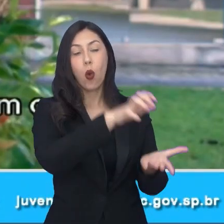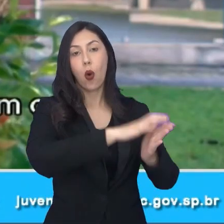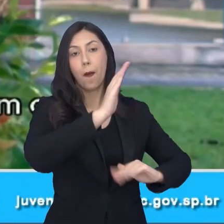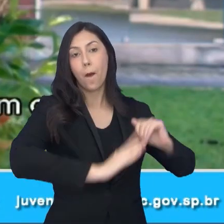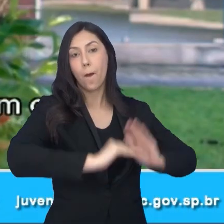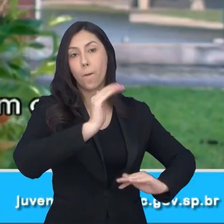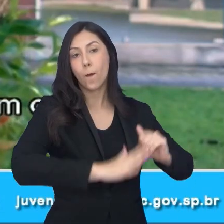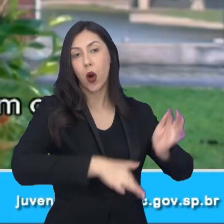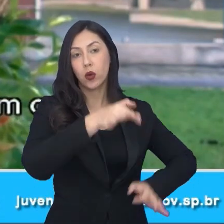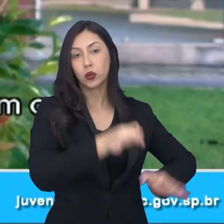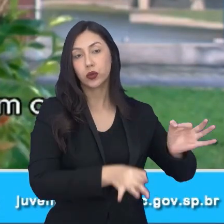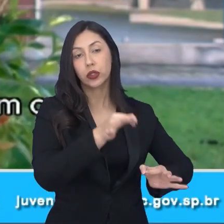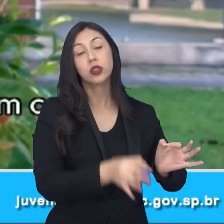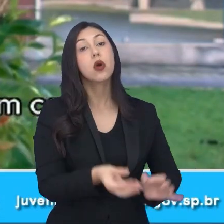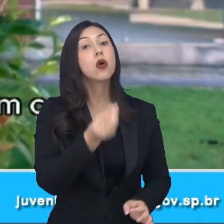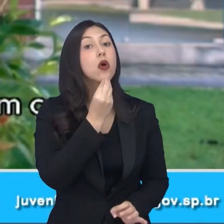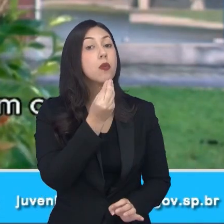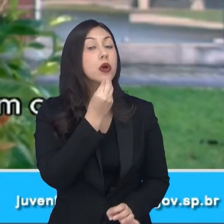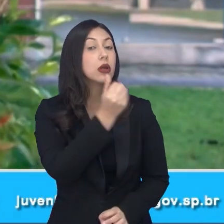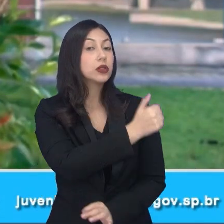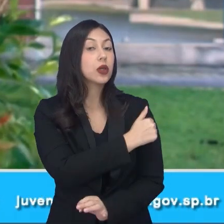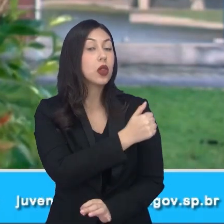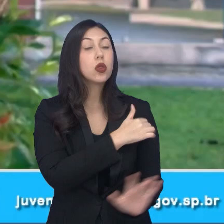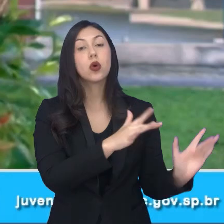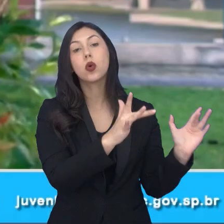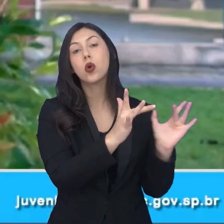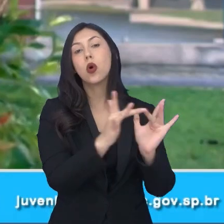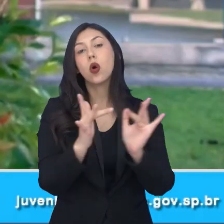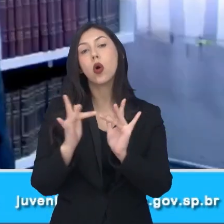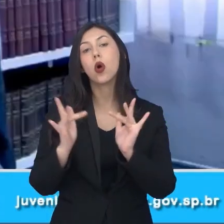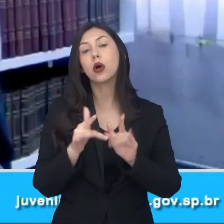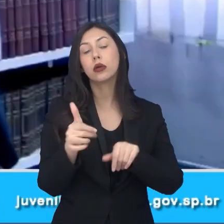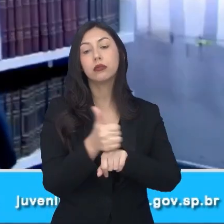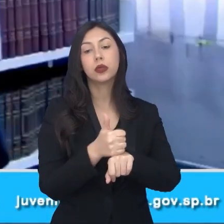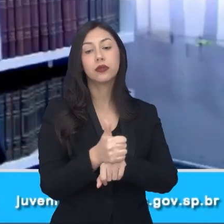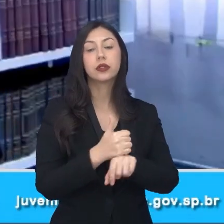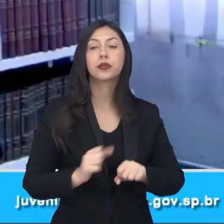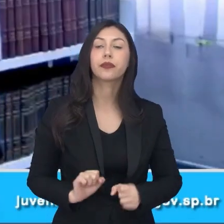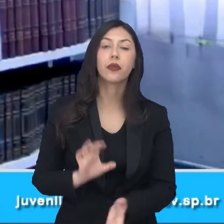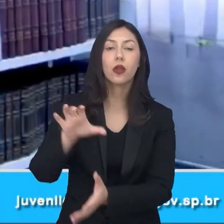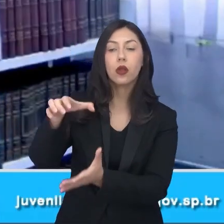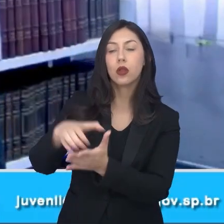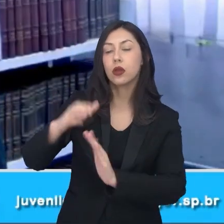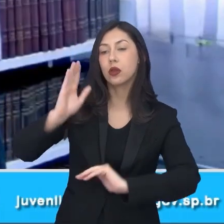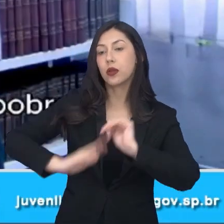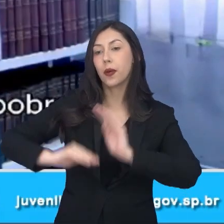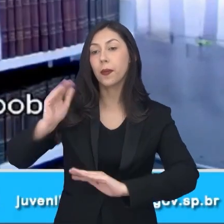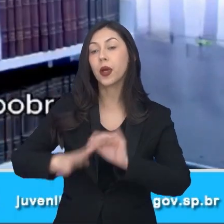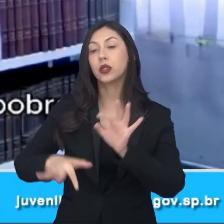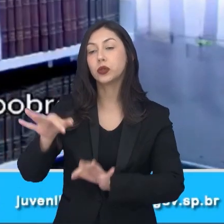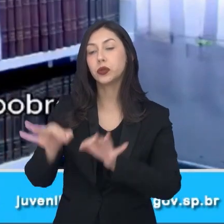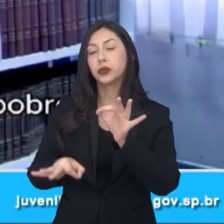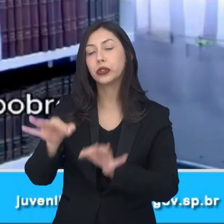é uma oportunidade dos alunos entrarem em contato com a realidade da profissão. O núcleo de prática jurídica é um local onde o aluno